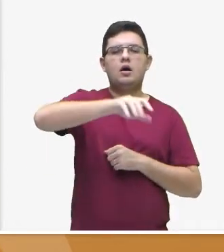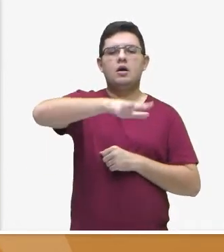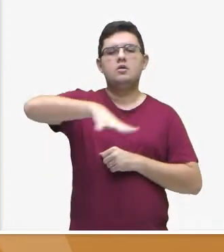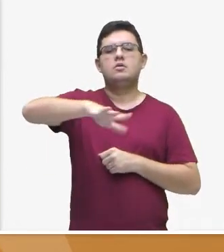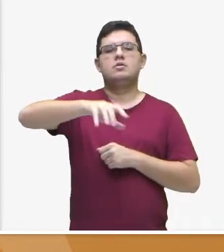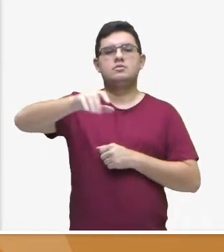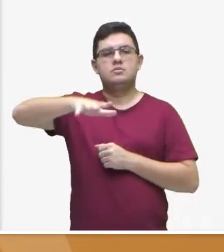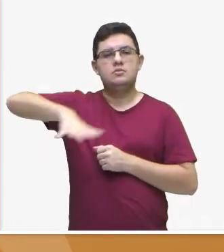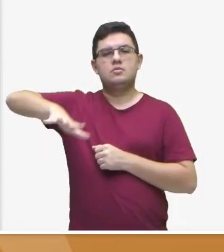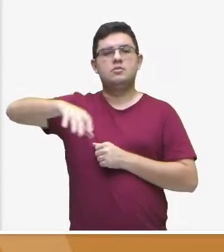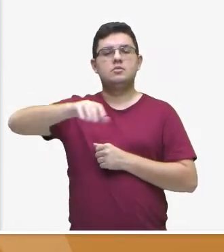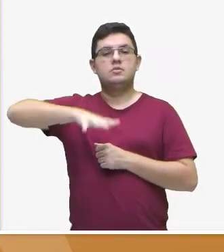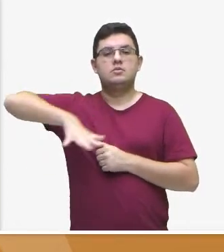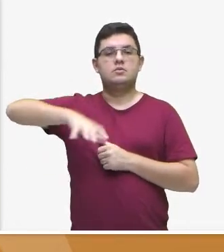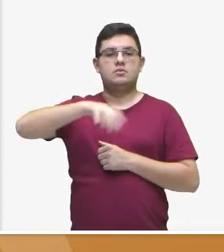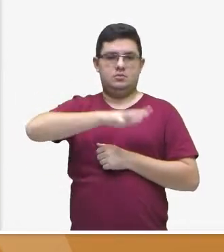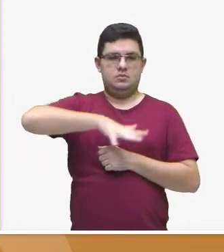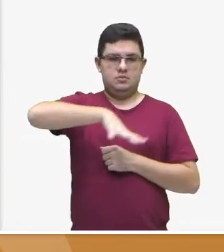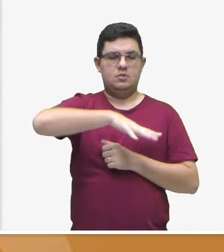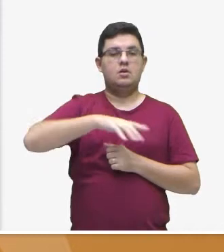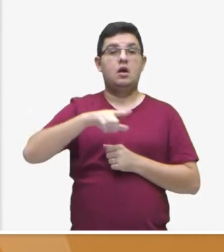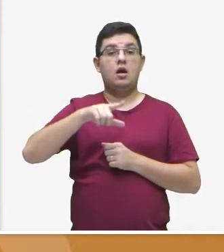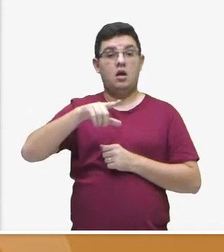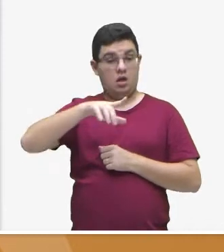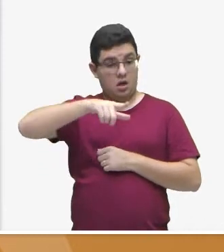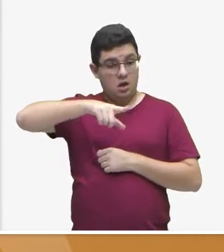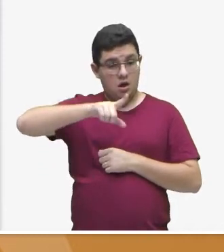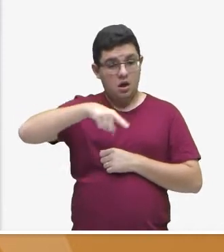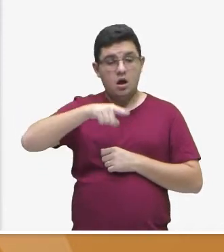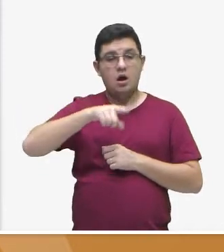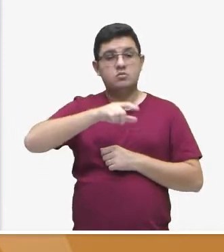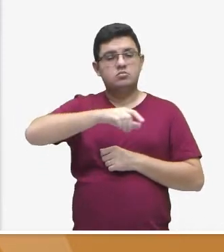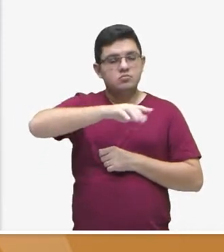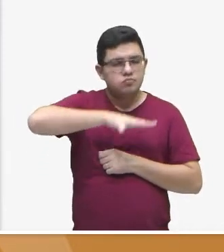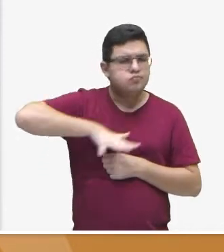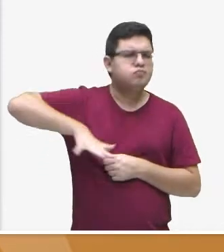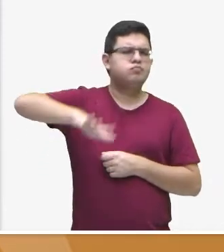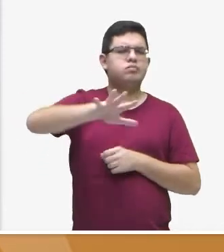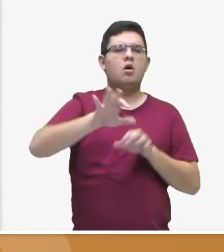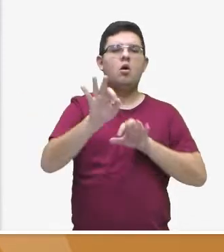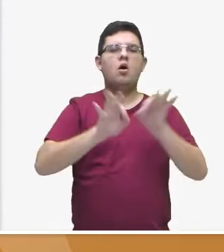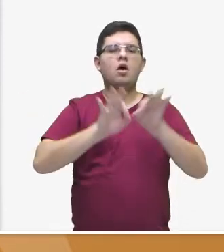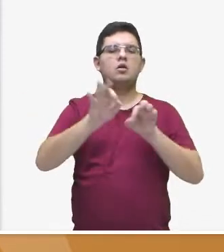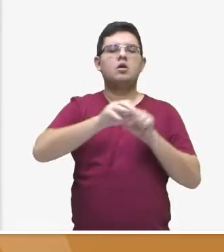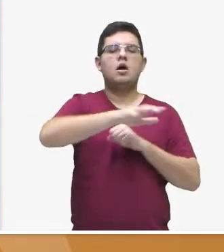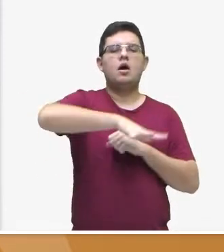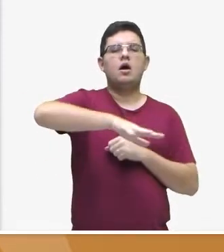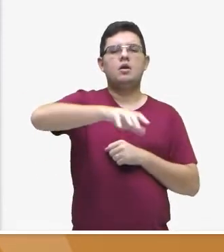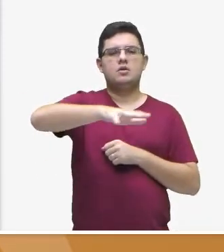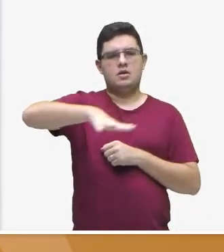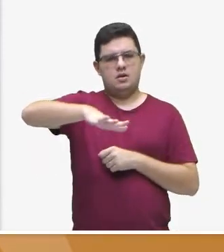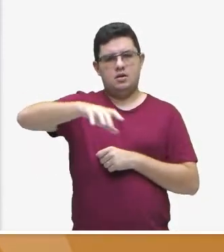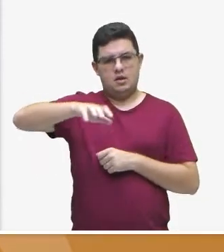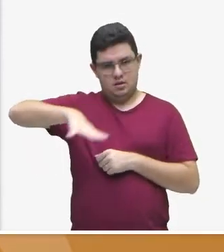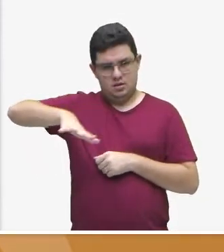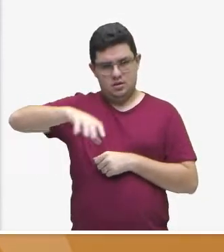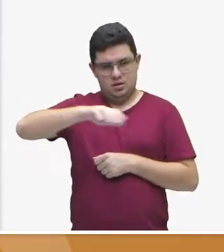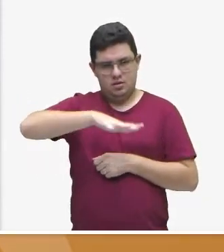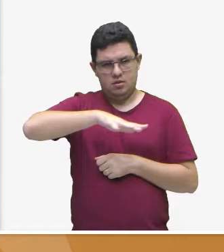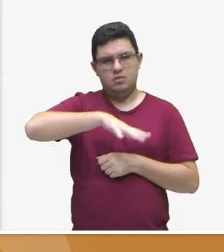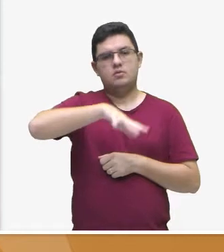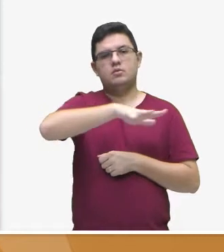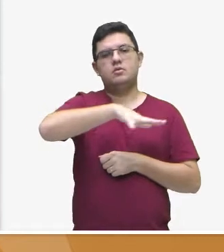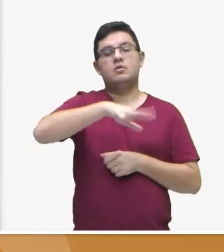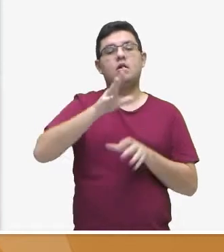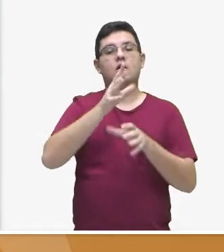Eles pegaram o território, dividiram, né, em grandes lotes e aí entregaram essas terras